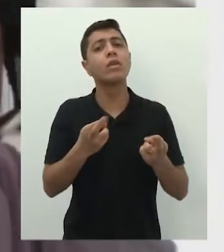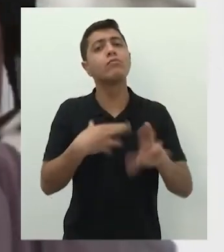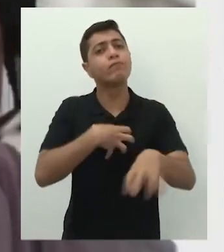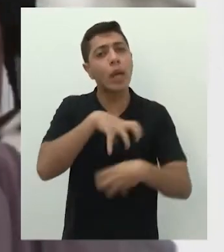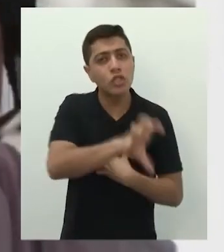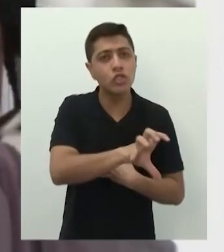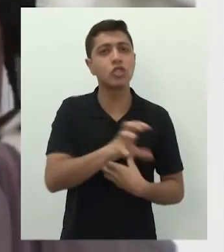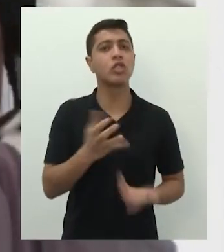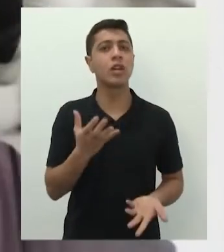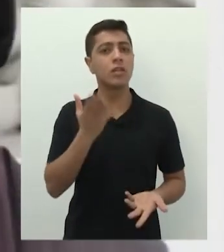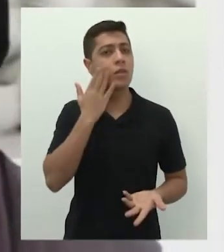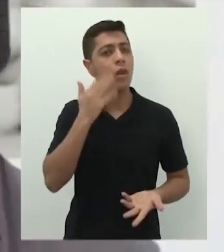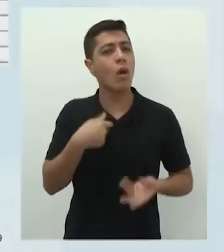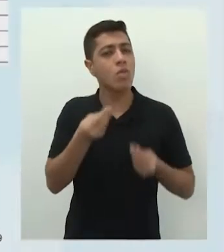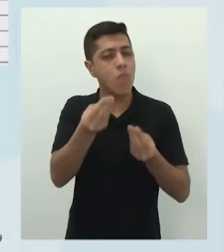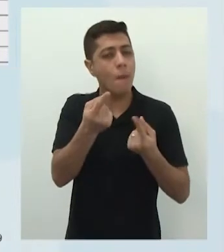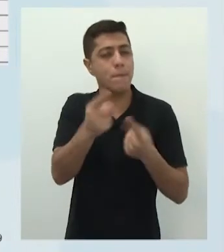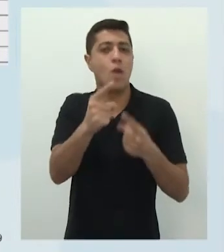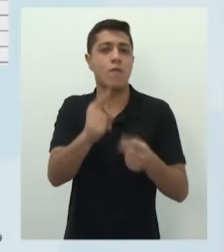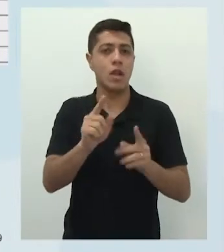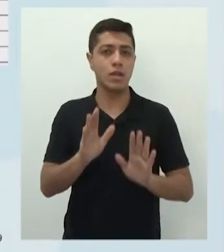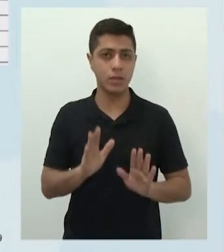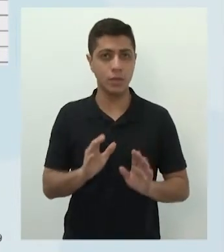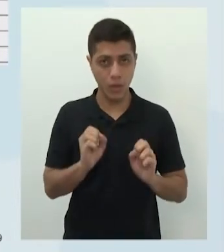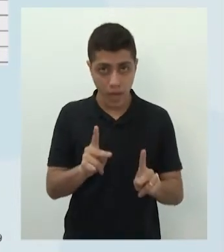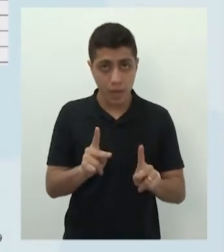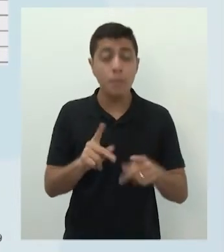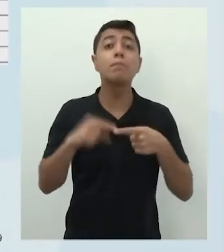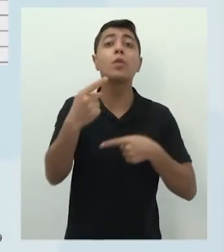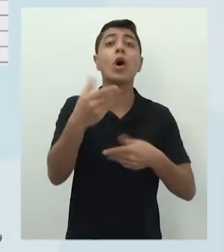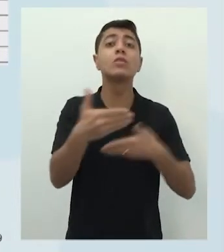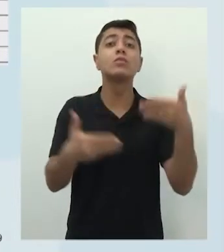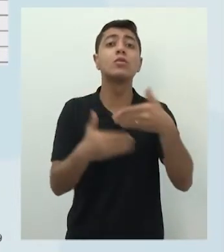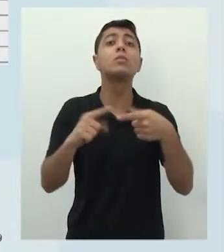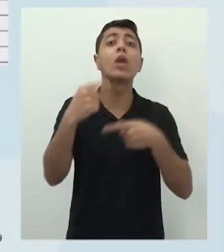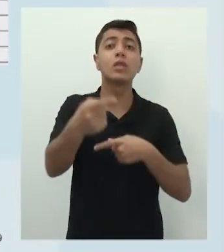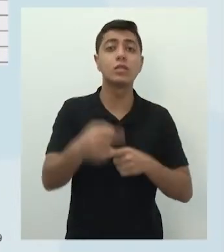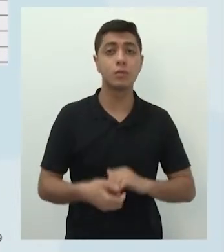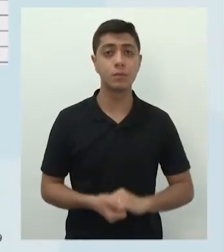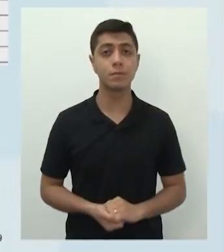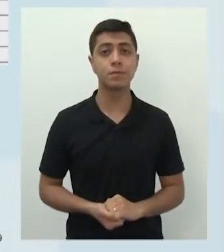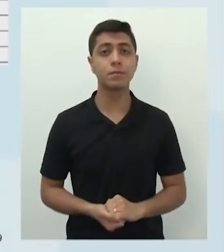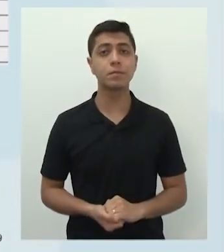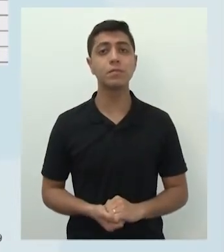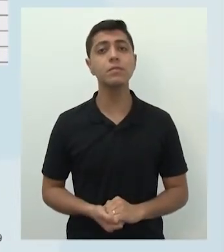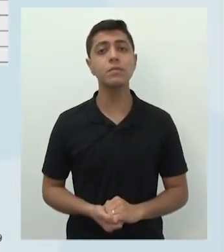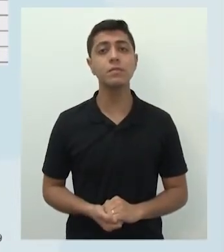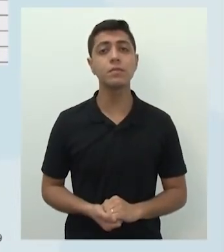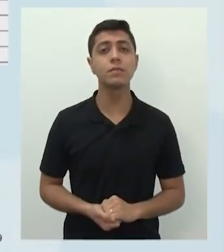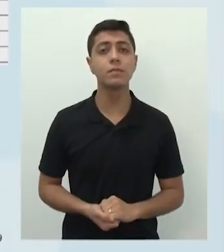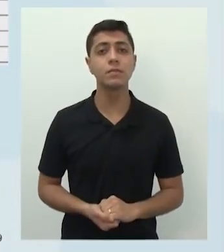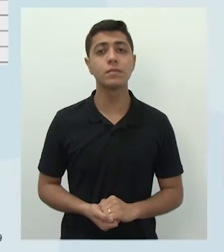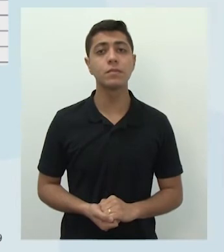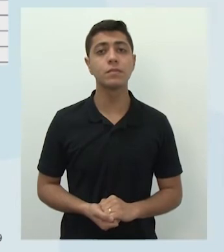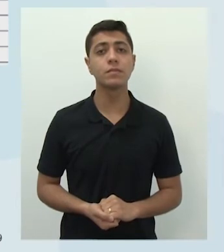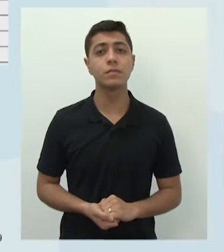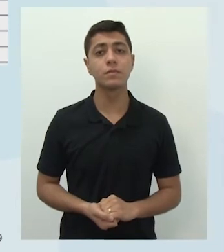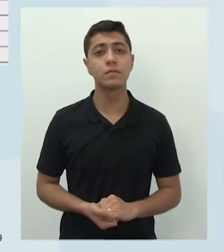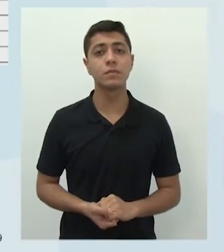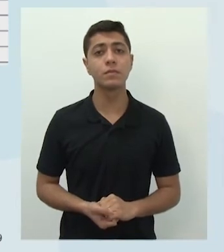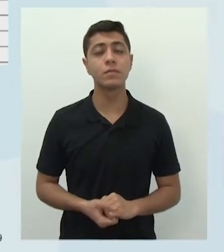para conversar sobre isso, você não precisa de letramento digital. Eu insisto nessa conversa quando eu falo com os pais.